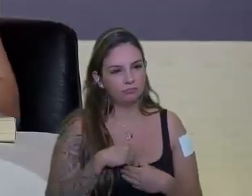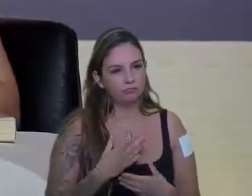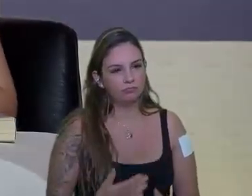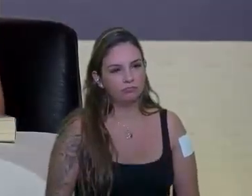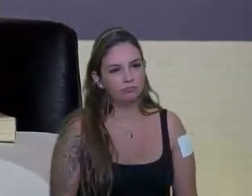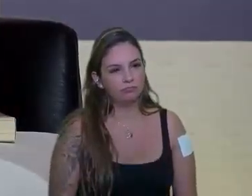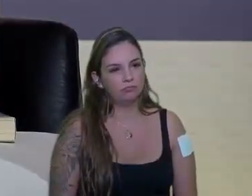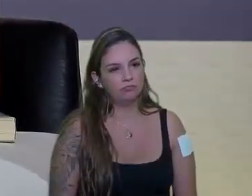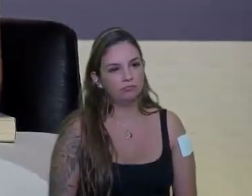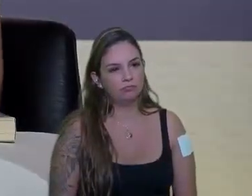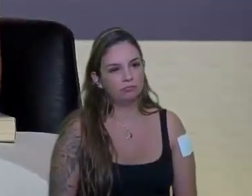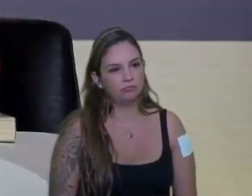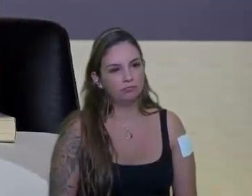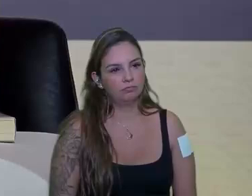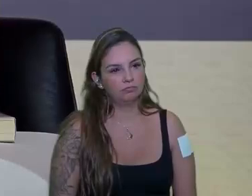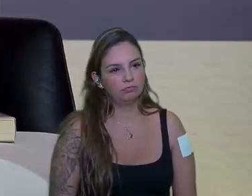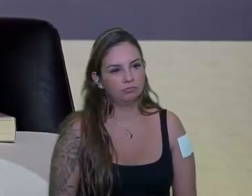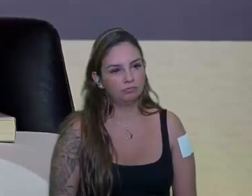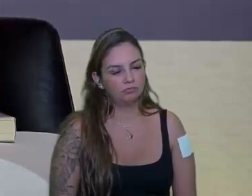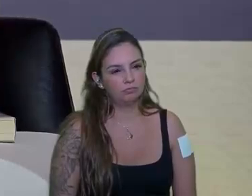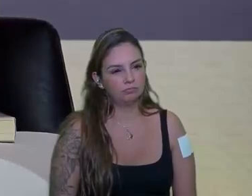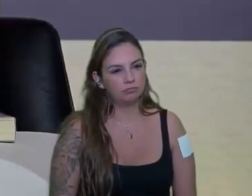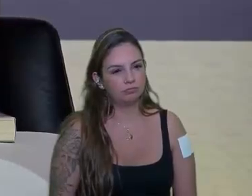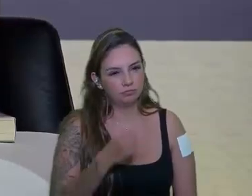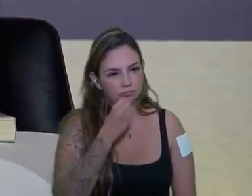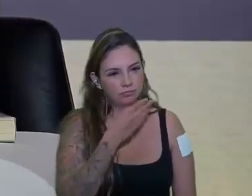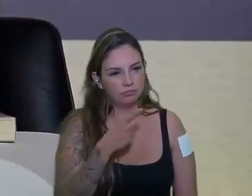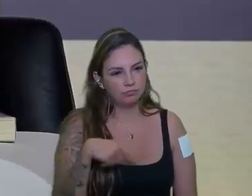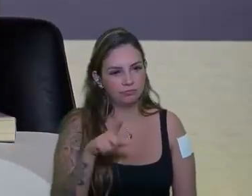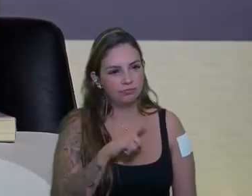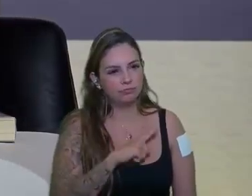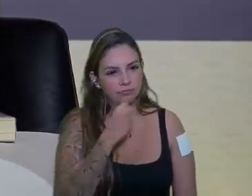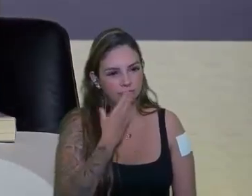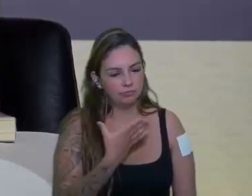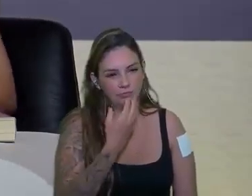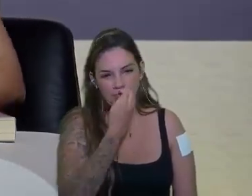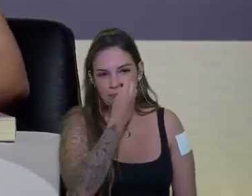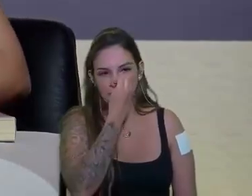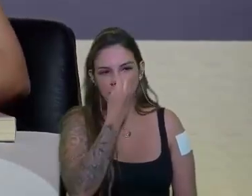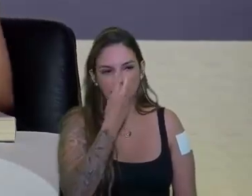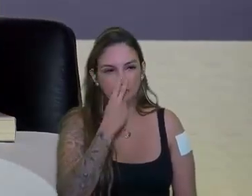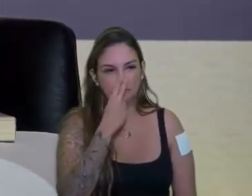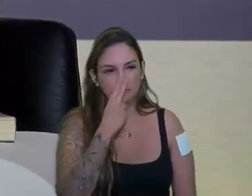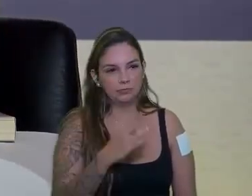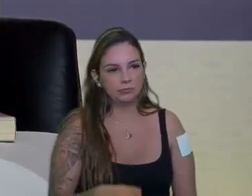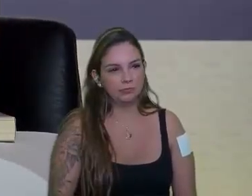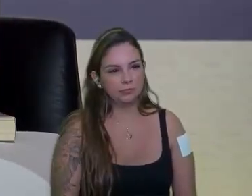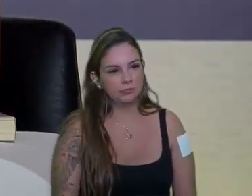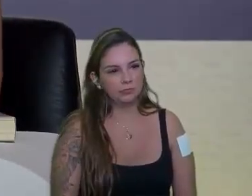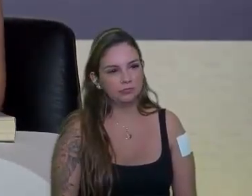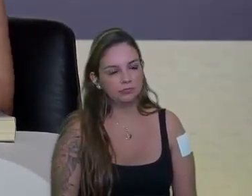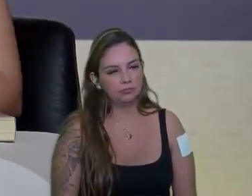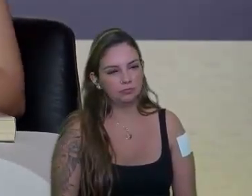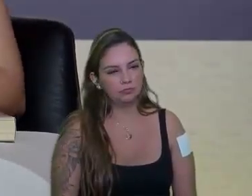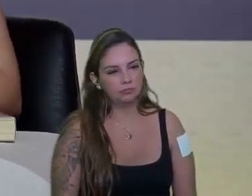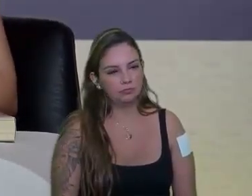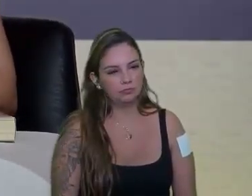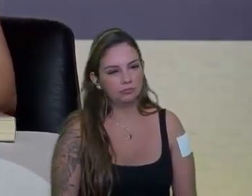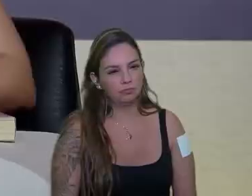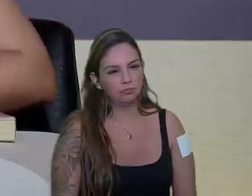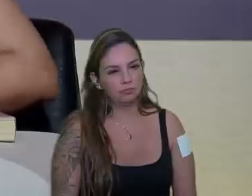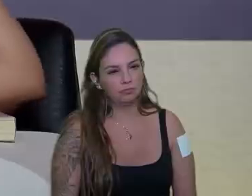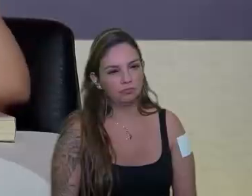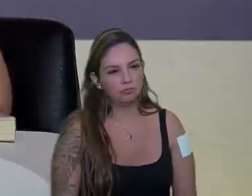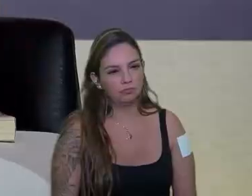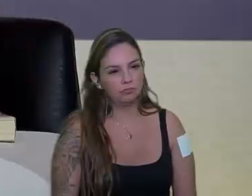dentro. E eu acho que a pessoa lida tão bem com isso. Eu acho que... Imagino